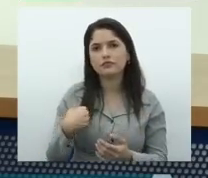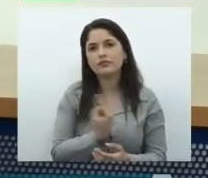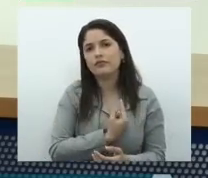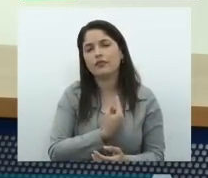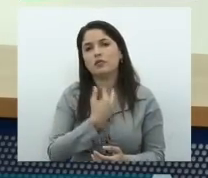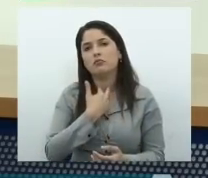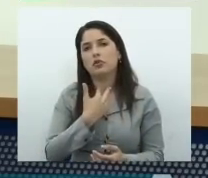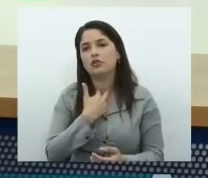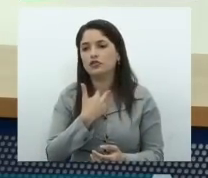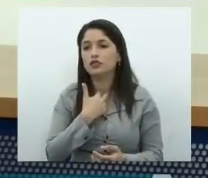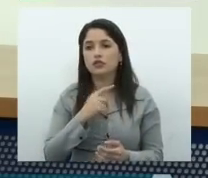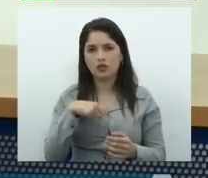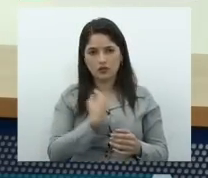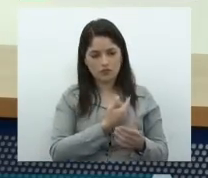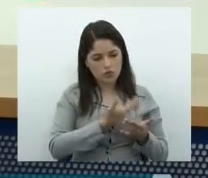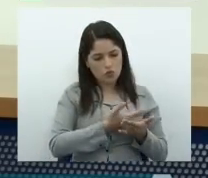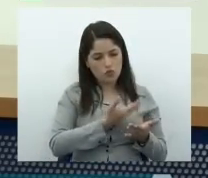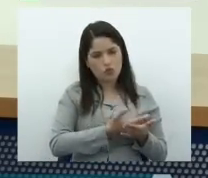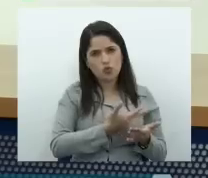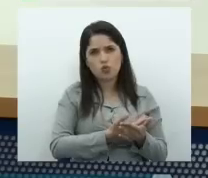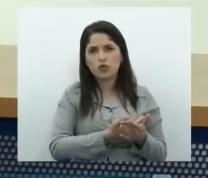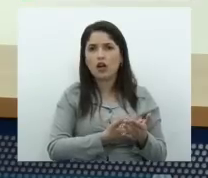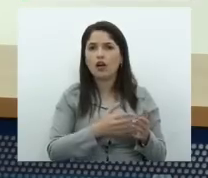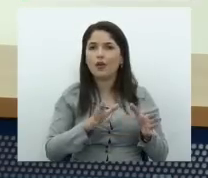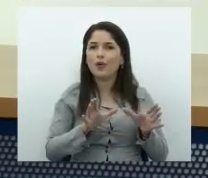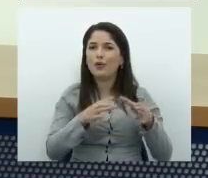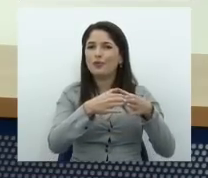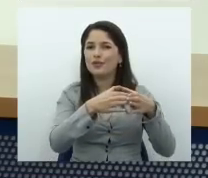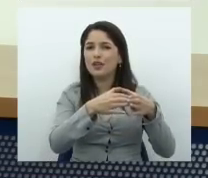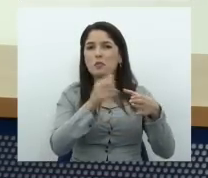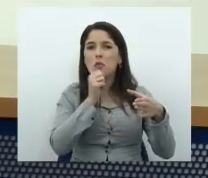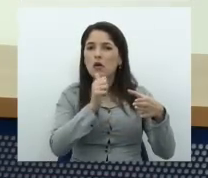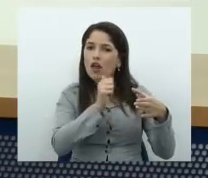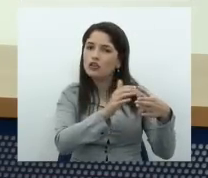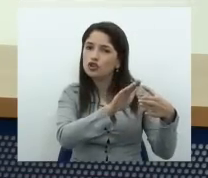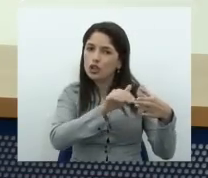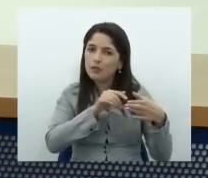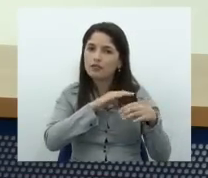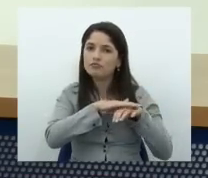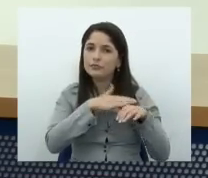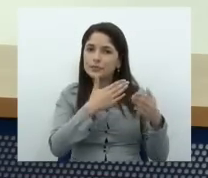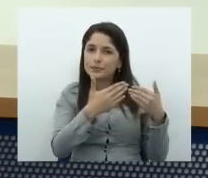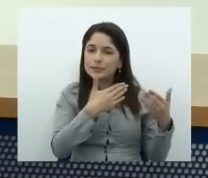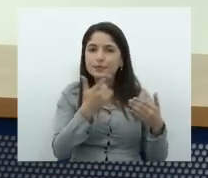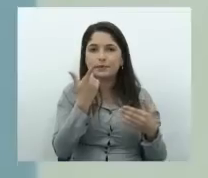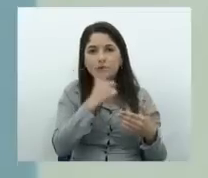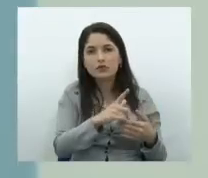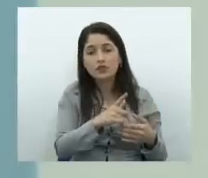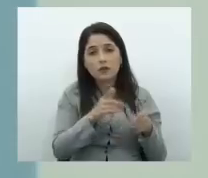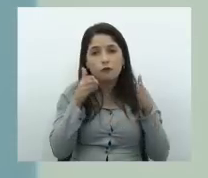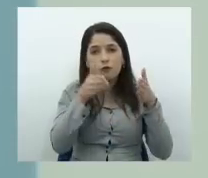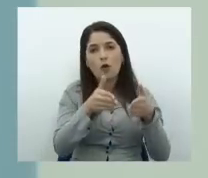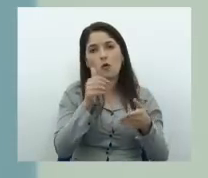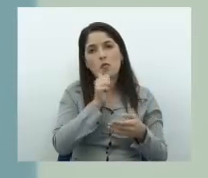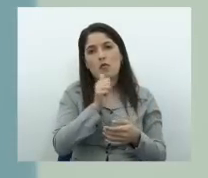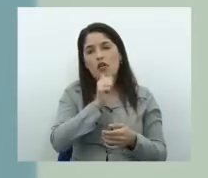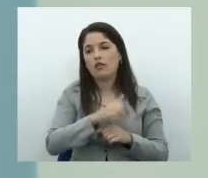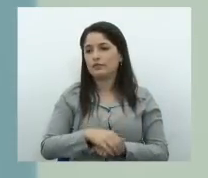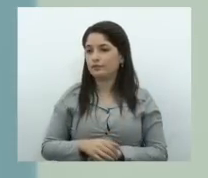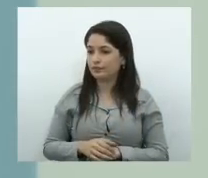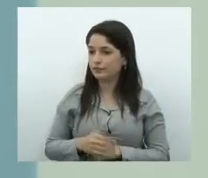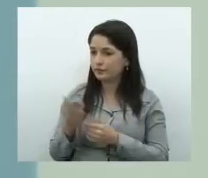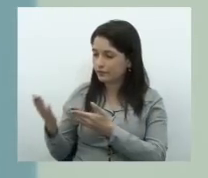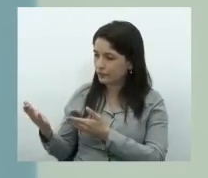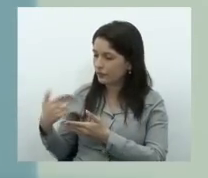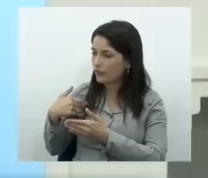com técnicos e principalmente com o Conselho de Mulheres para que nós possamos fazer uma administração excelente. Obrigado, candidato. Cássia Franco, 30